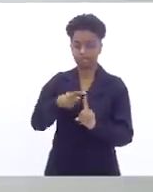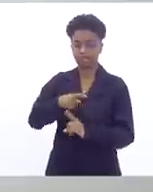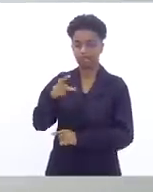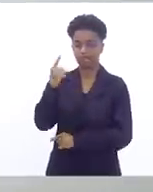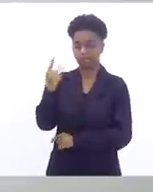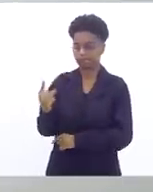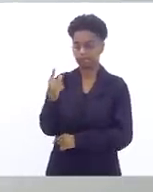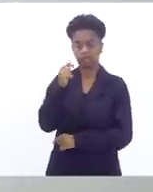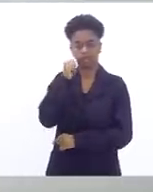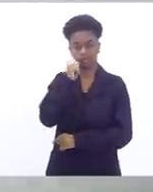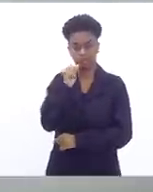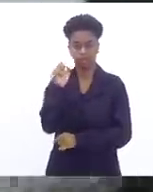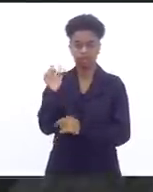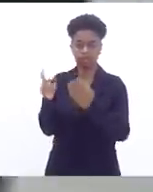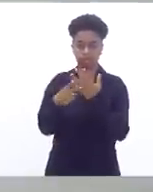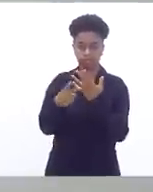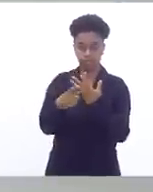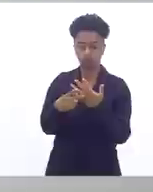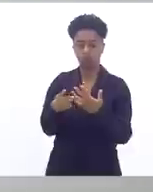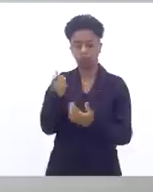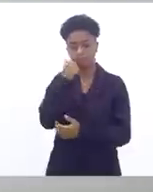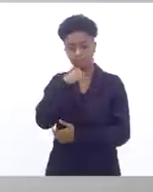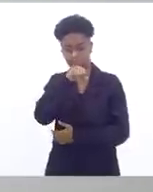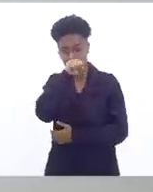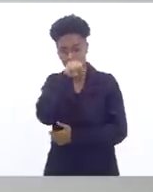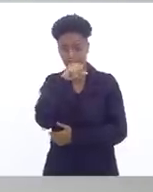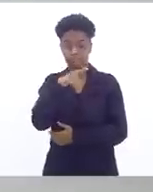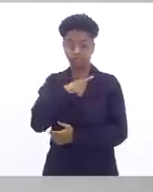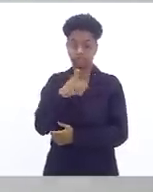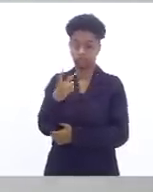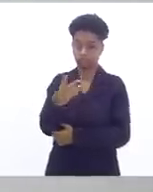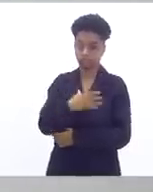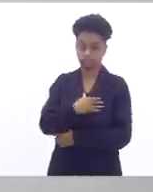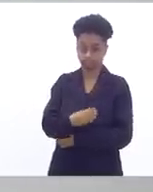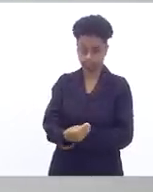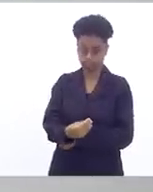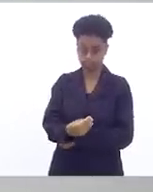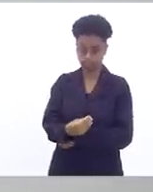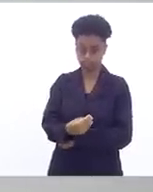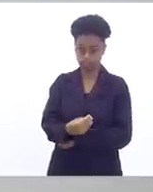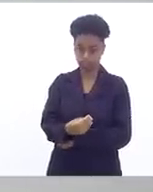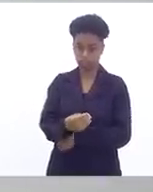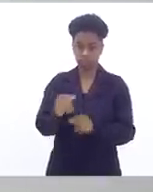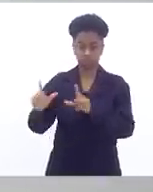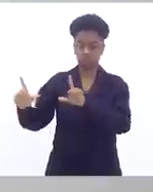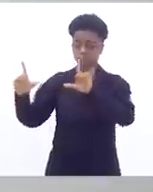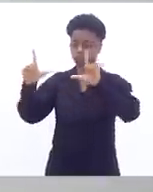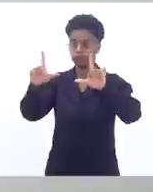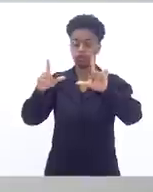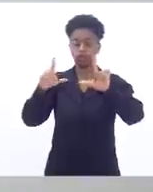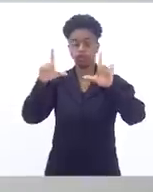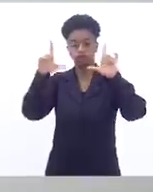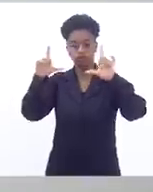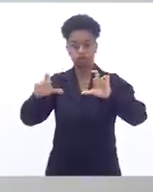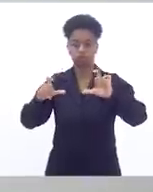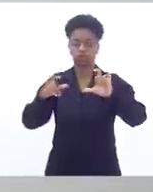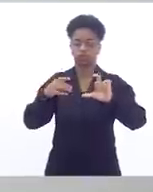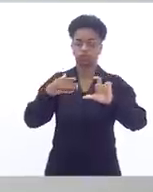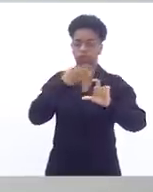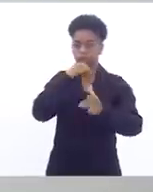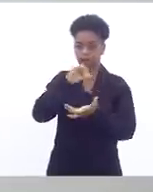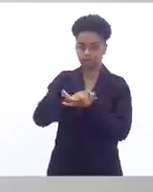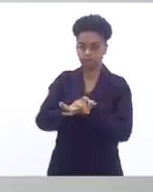uma mãe e dois filhos para inaugurar a foto do seu marido no quadro dos heróis